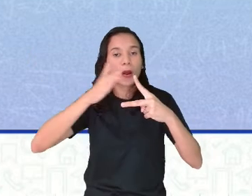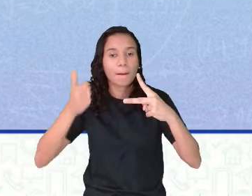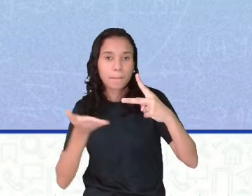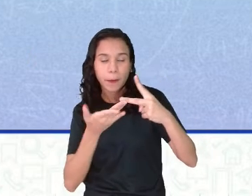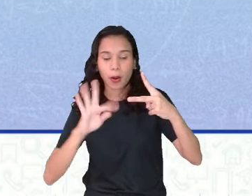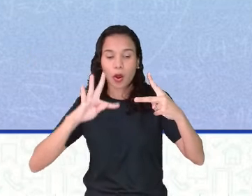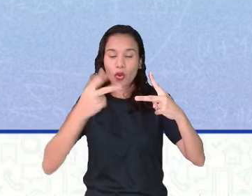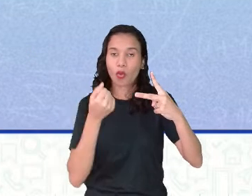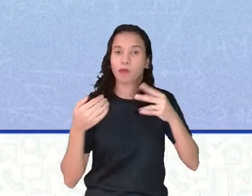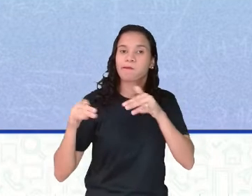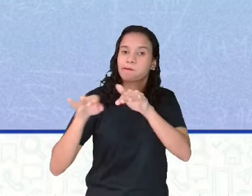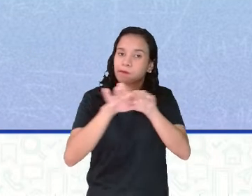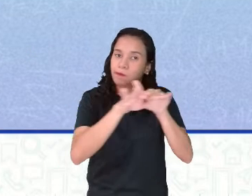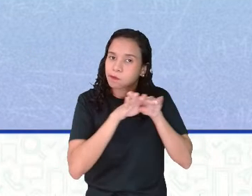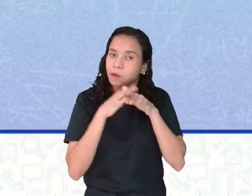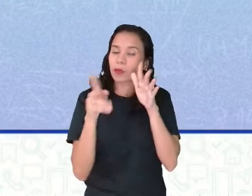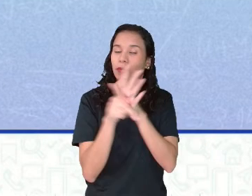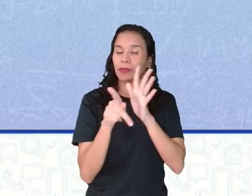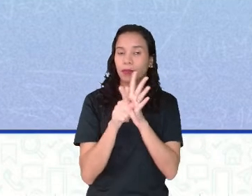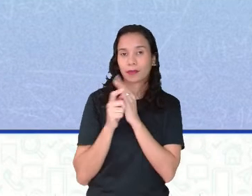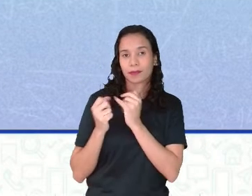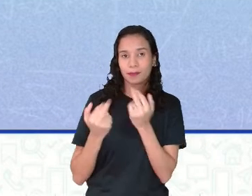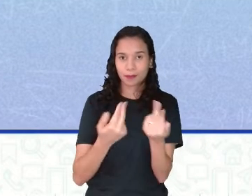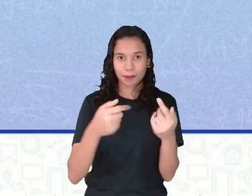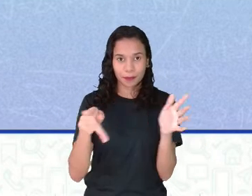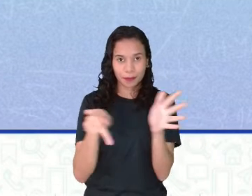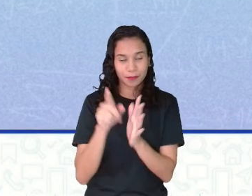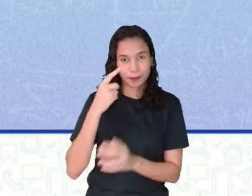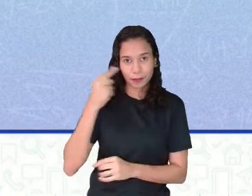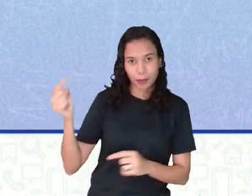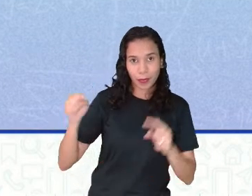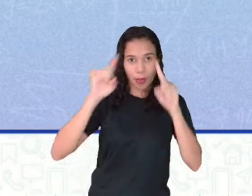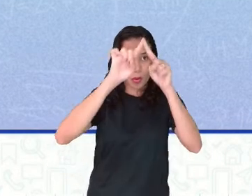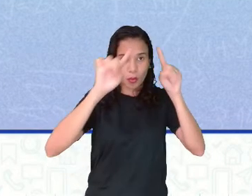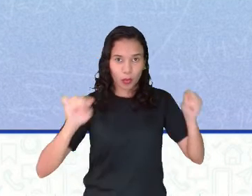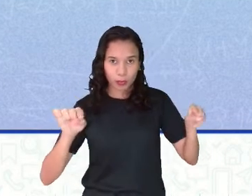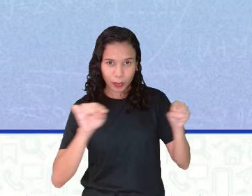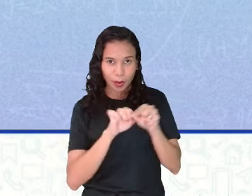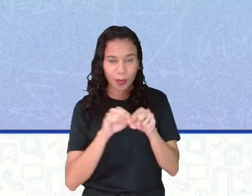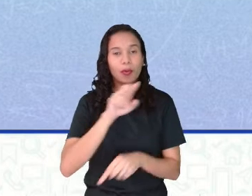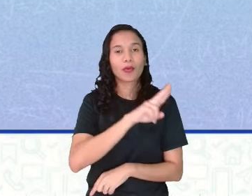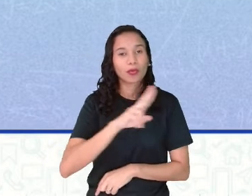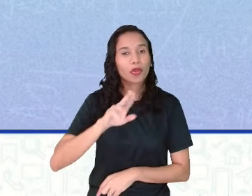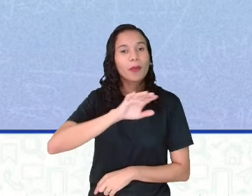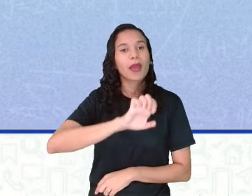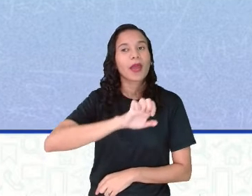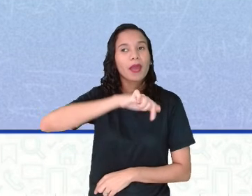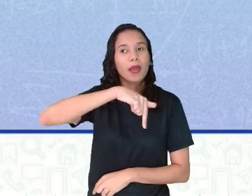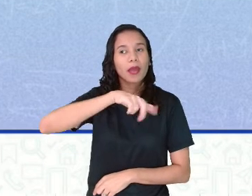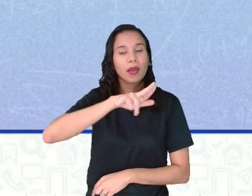os ângulos têm a mesma medida e esse triângulo, ele é chamado de triângulo